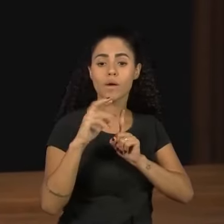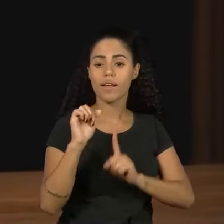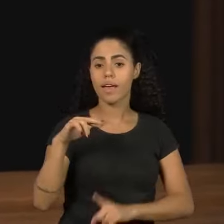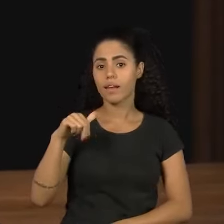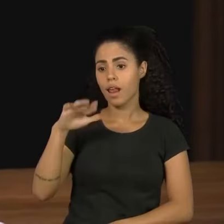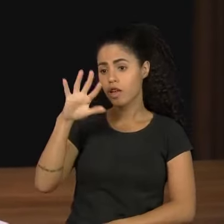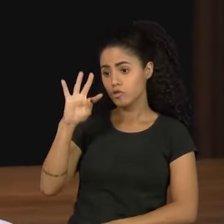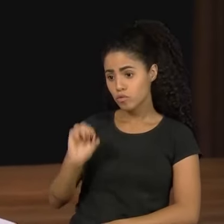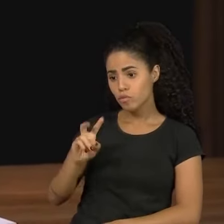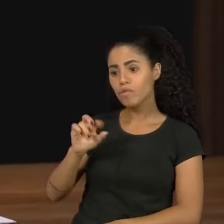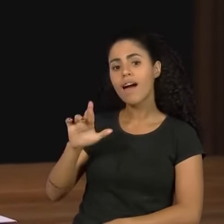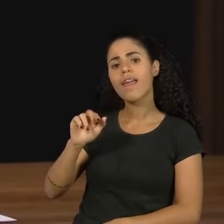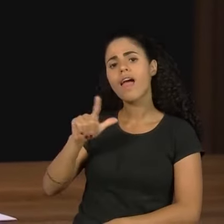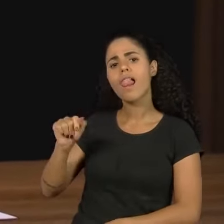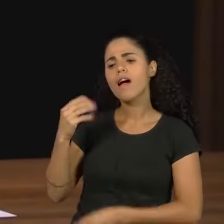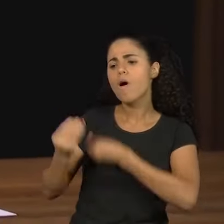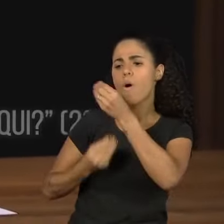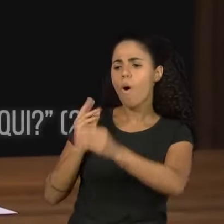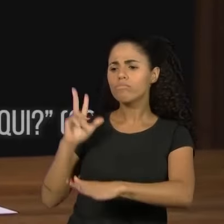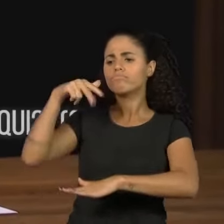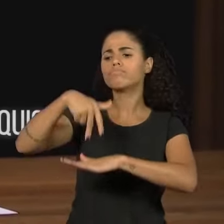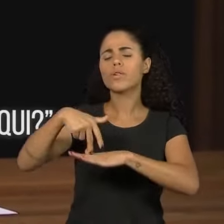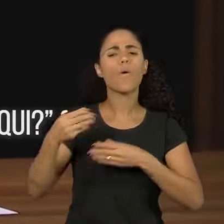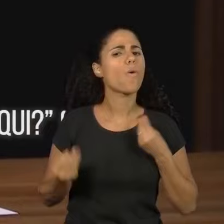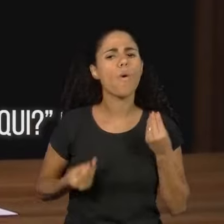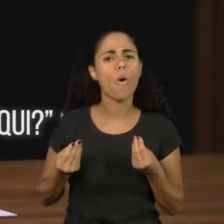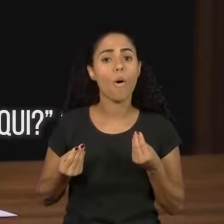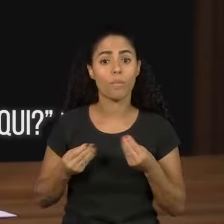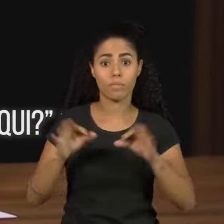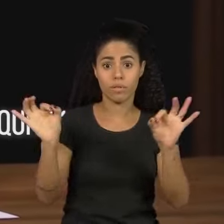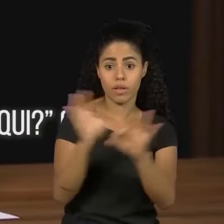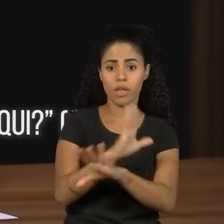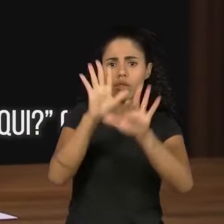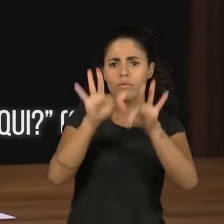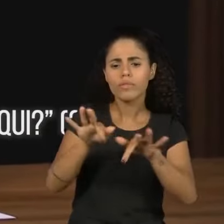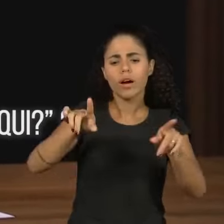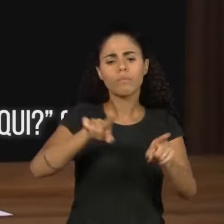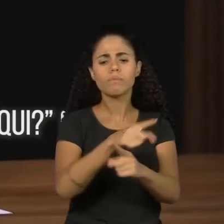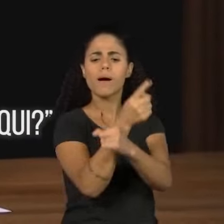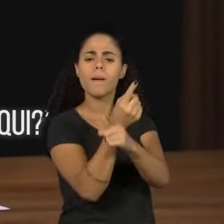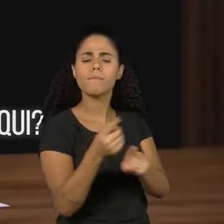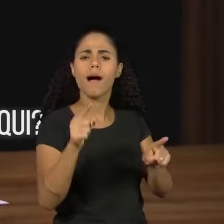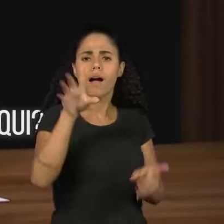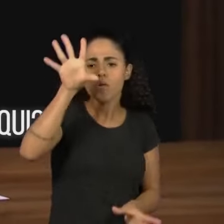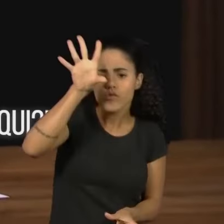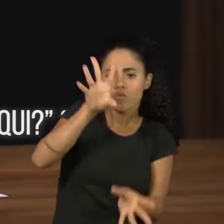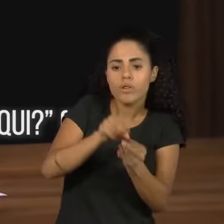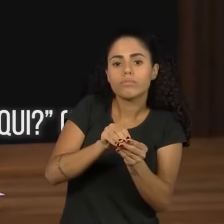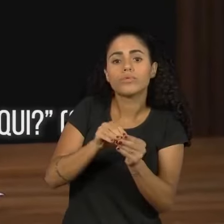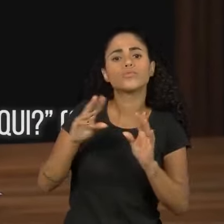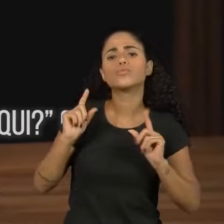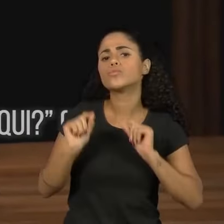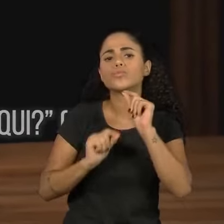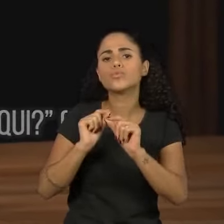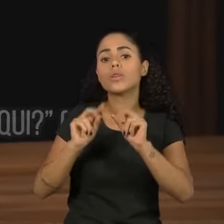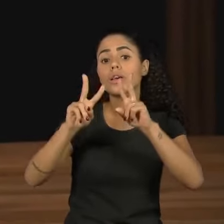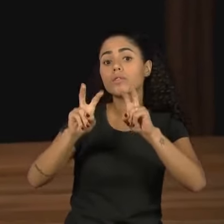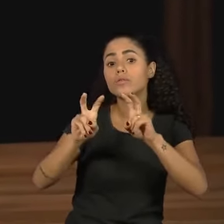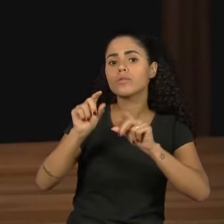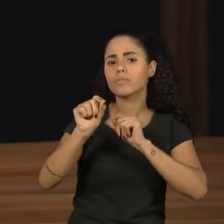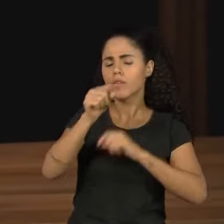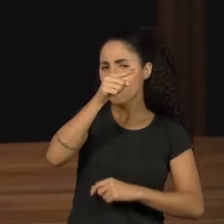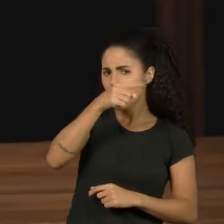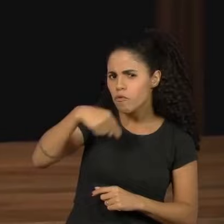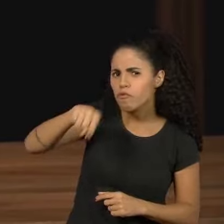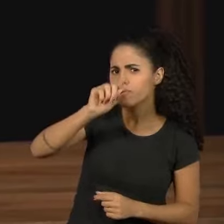Varela como chegamos aqui no encerramento uma canção que resumia a ópera falava assim